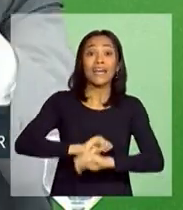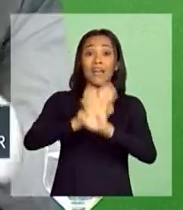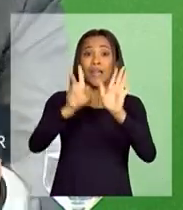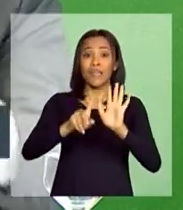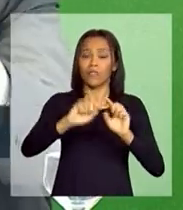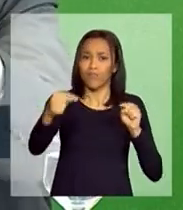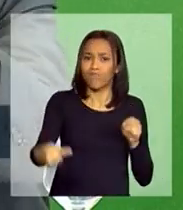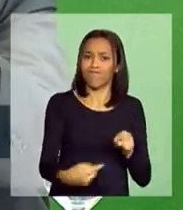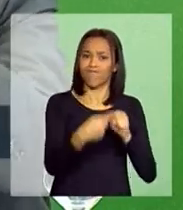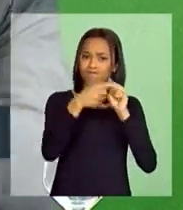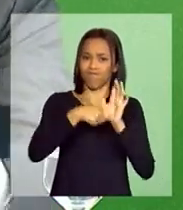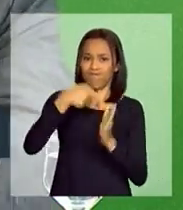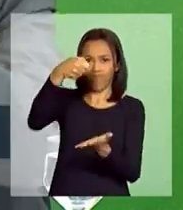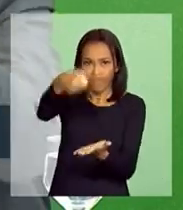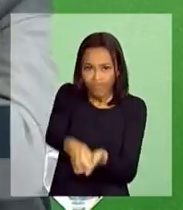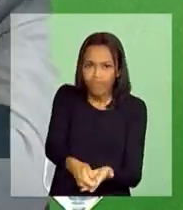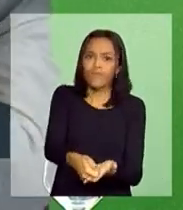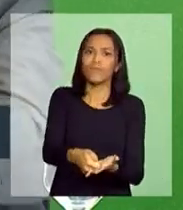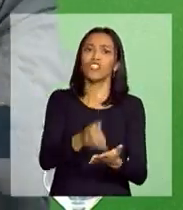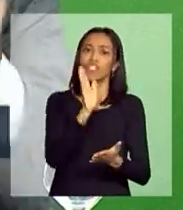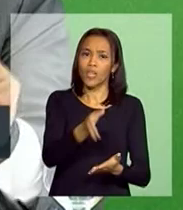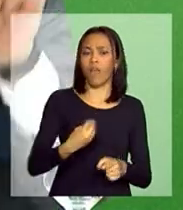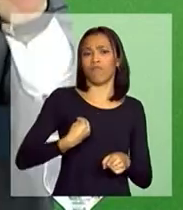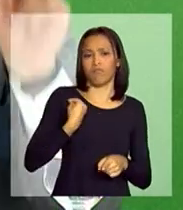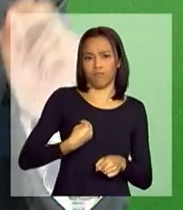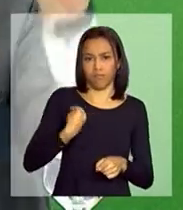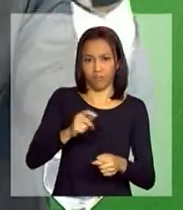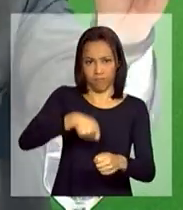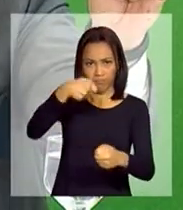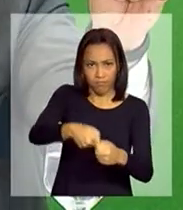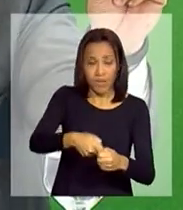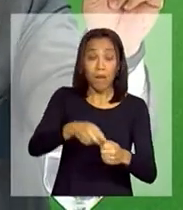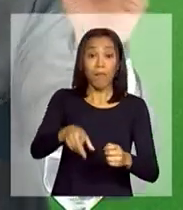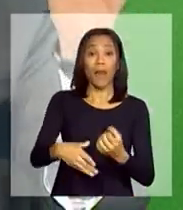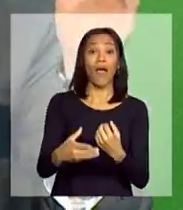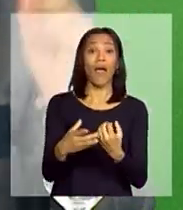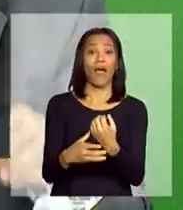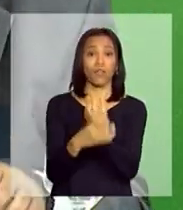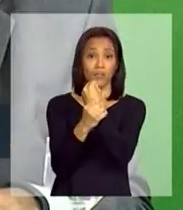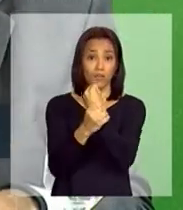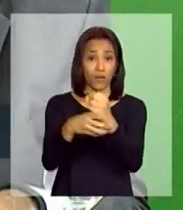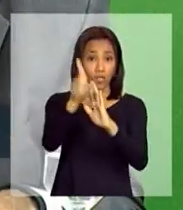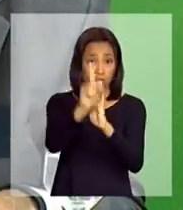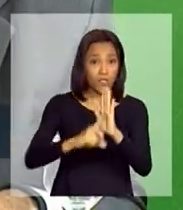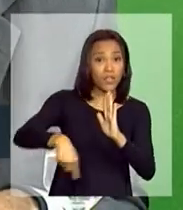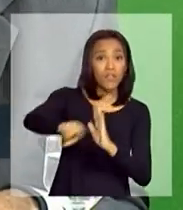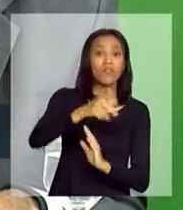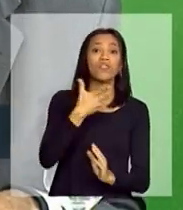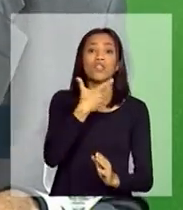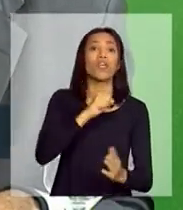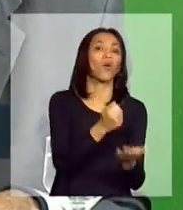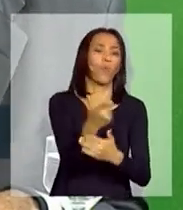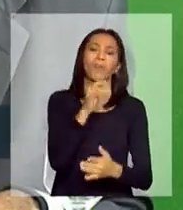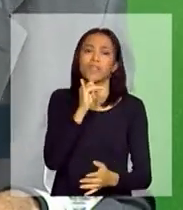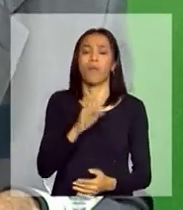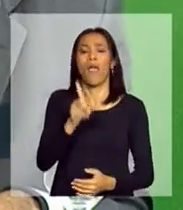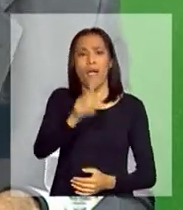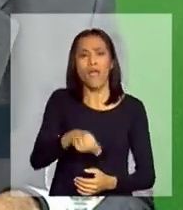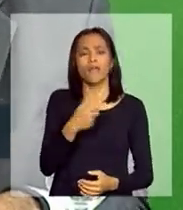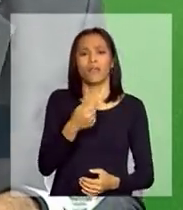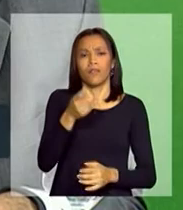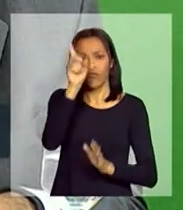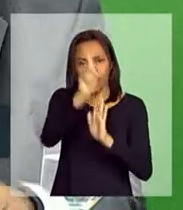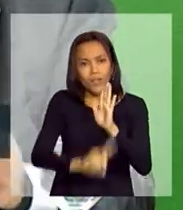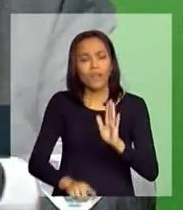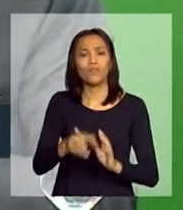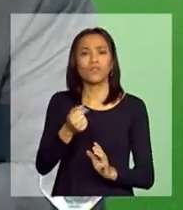ao sistema sancionatório que está posto visam garantir os direitos estão assegurados por exemplo é direito do consumidor tem informações